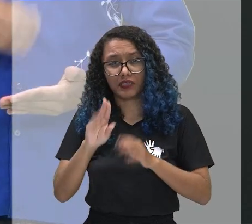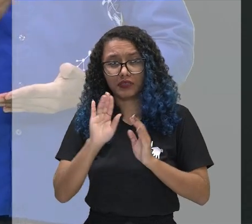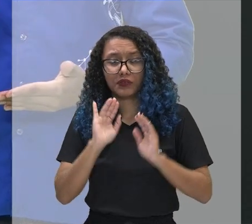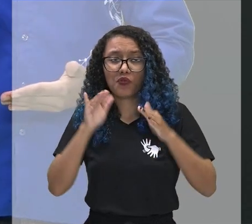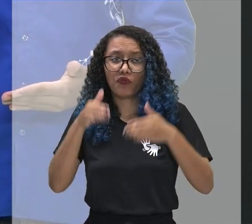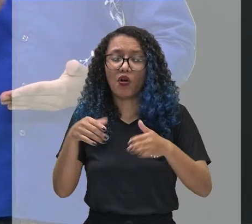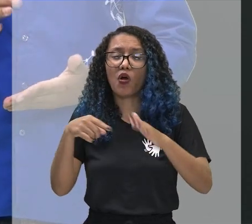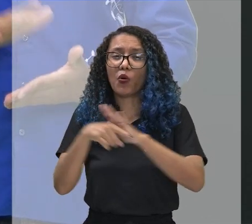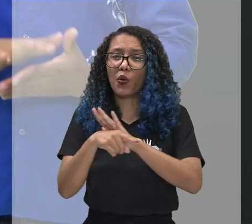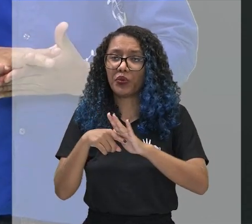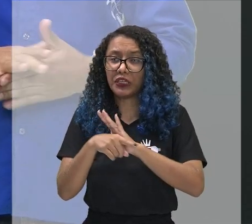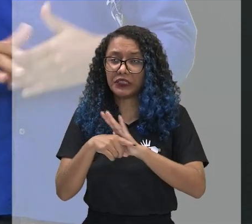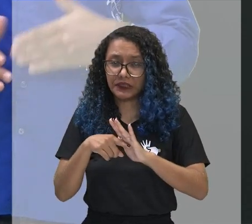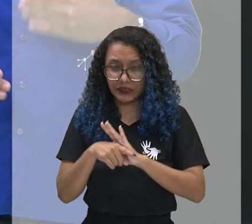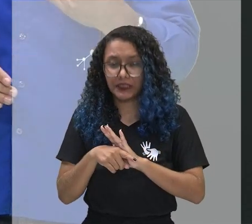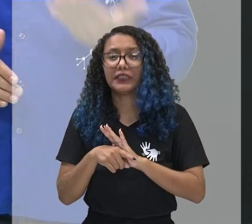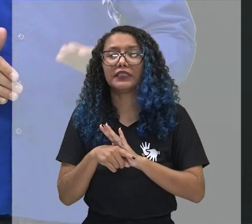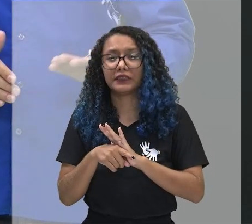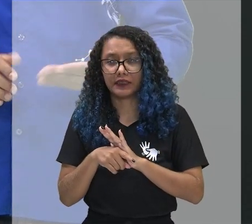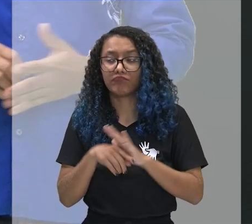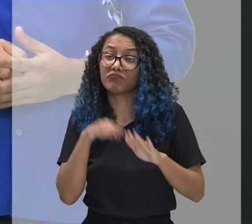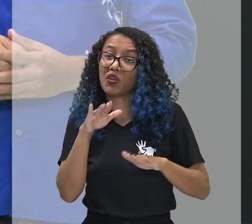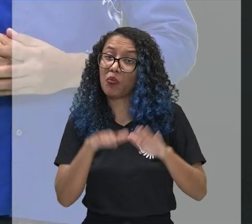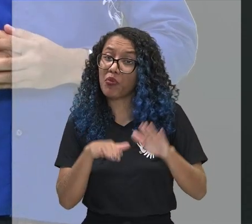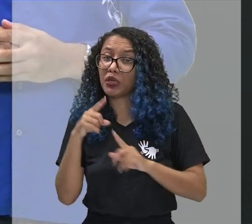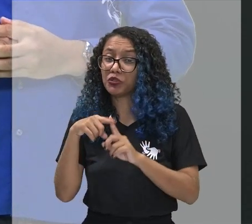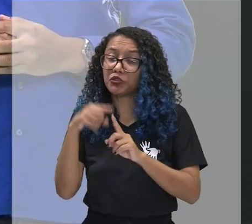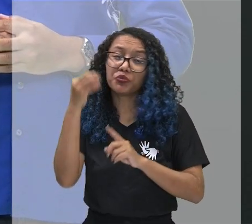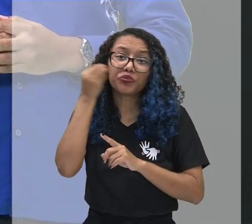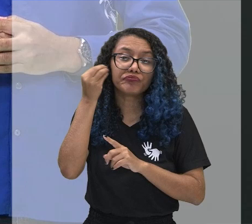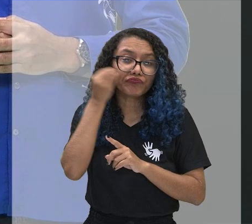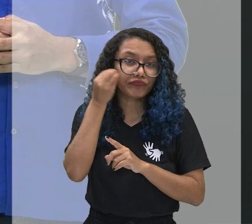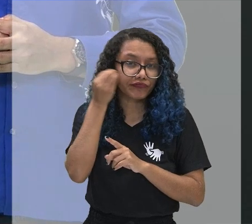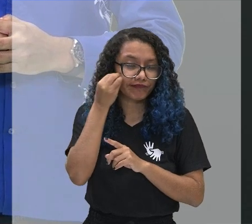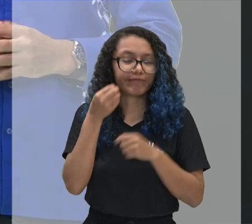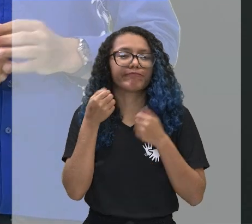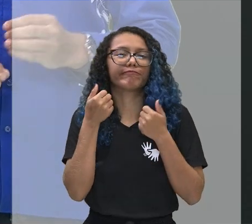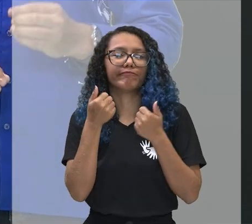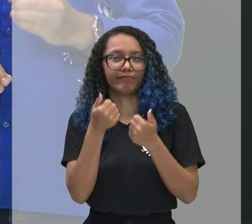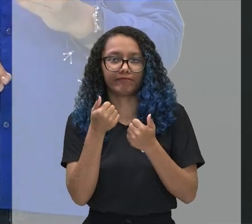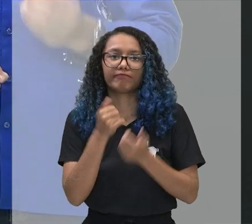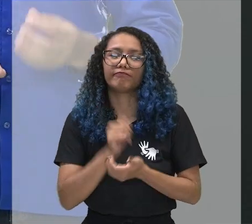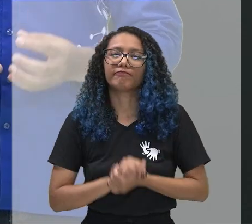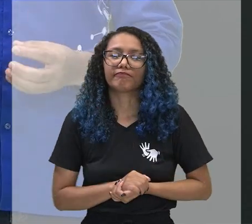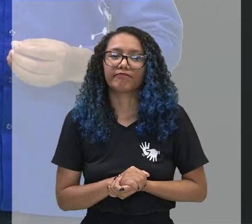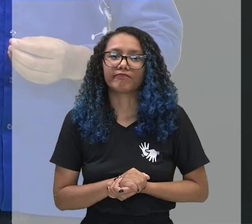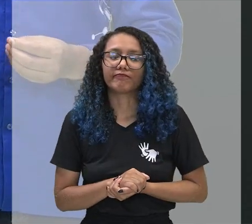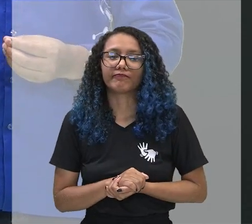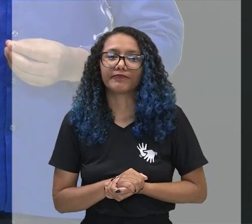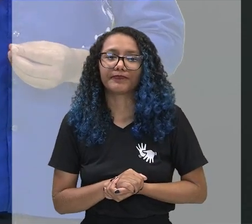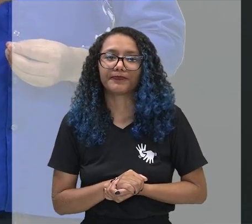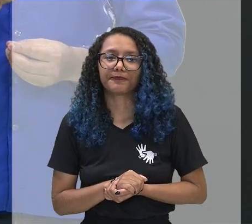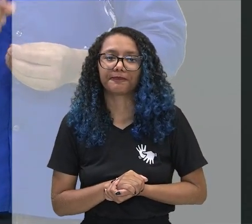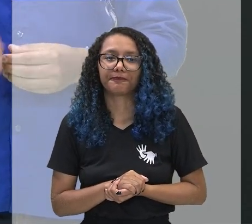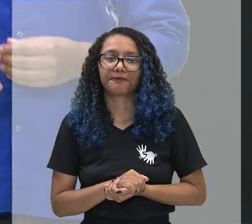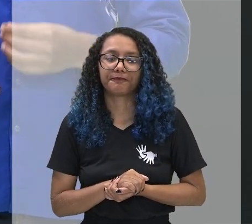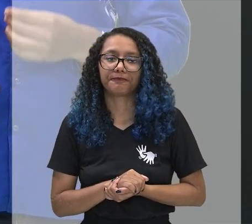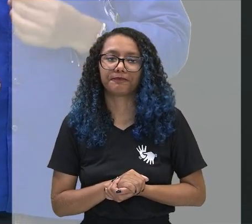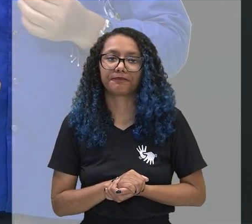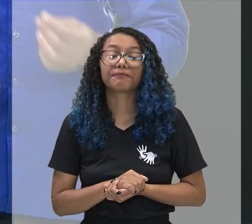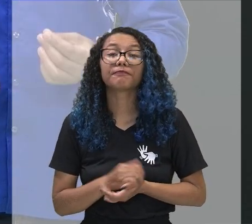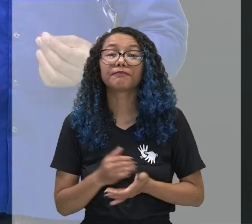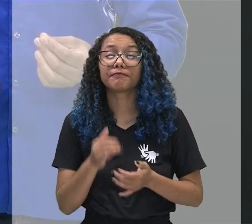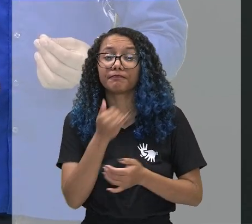pesquisa, dependendo do tipo de experimento que elas realizam, certo? A eletricidade ela está relacionada, como eu disse,